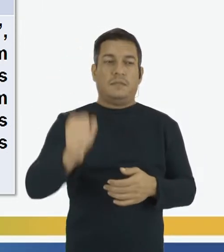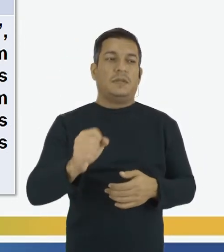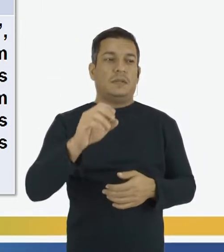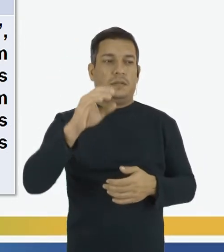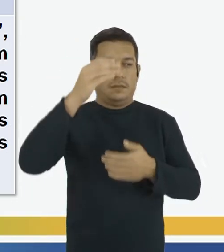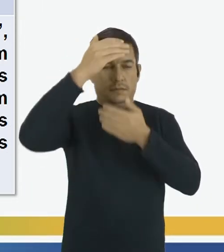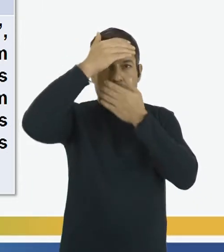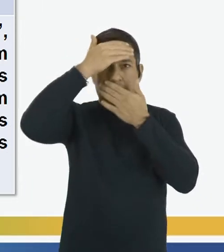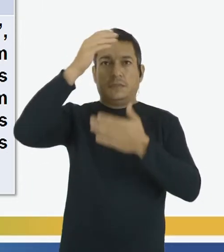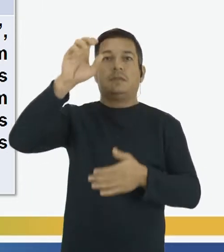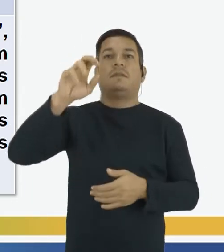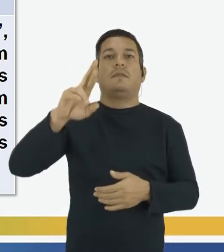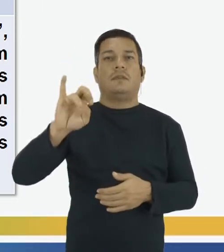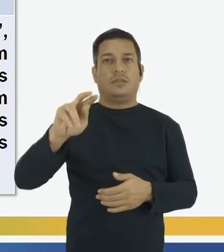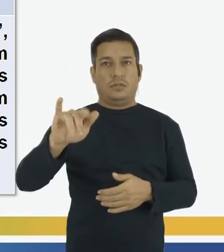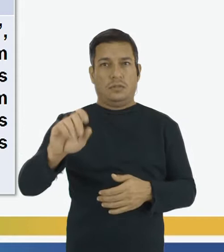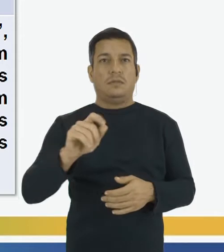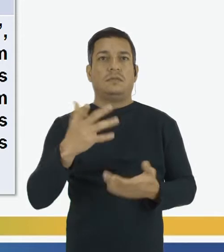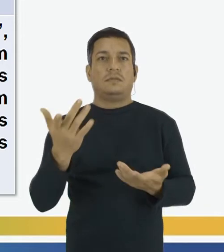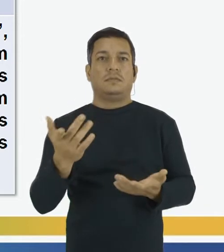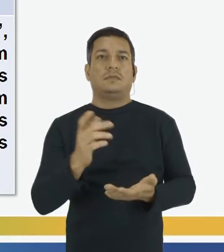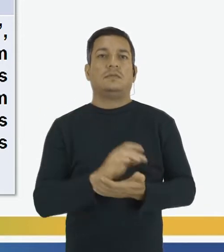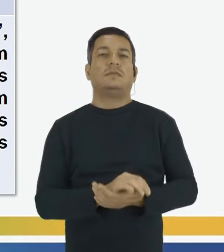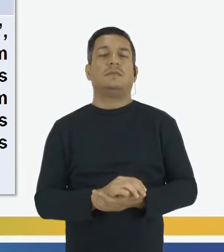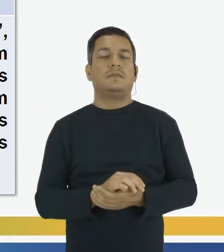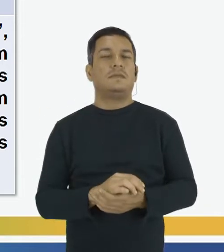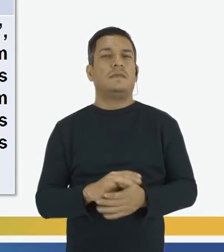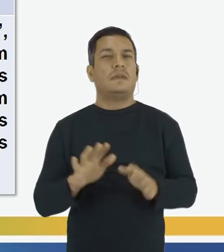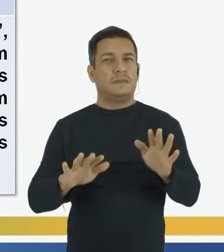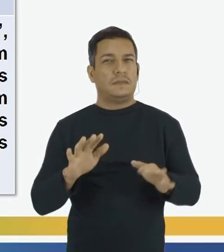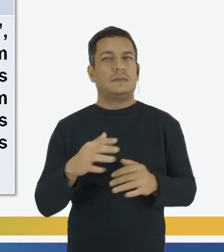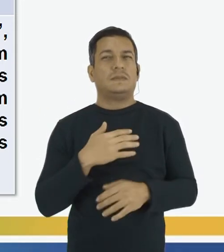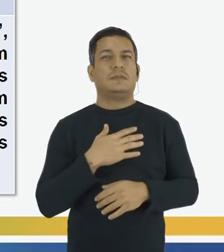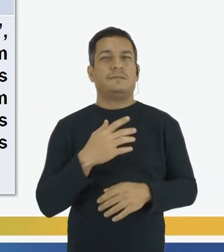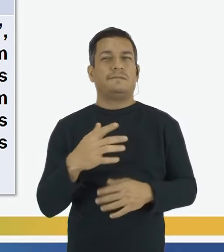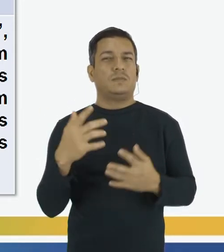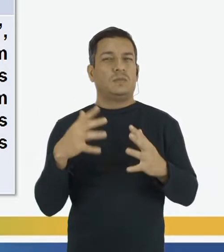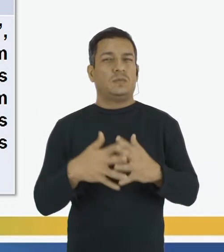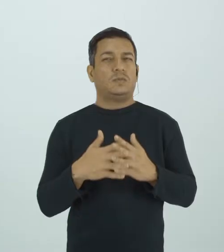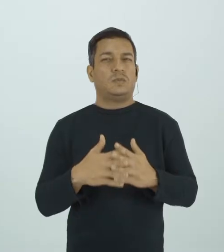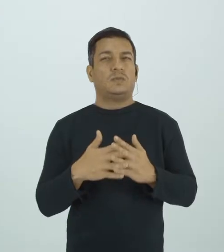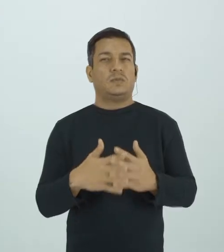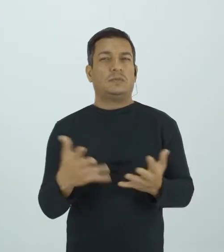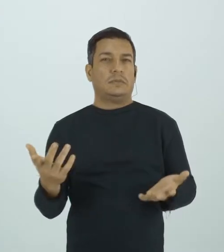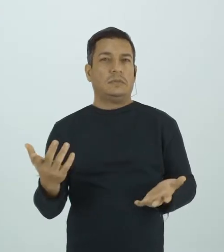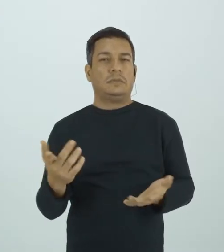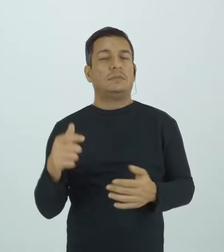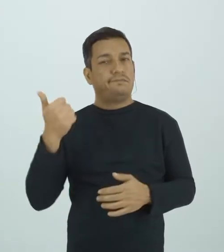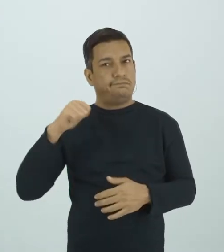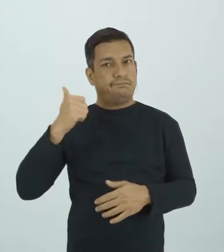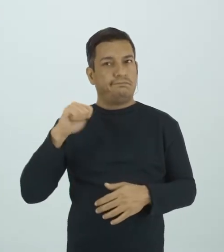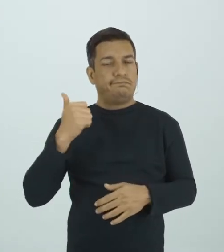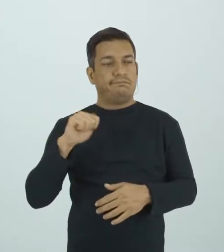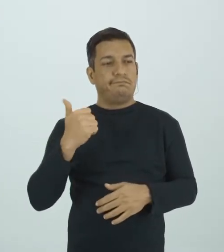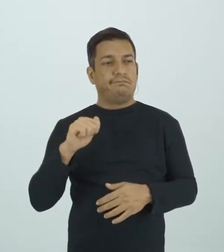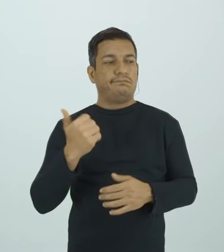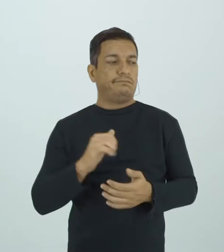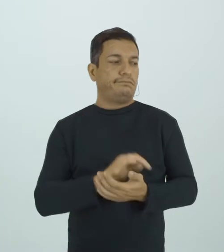né? Então fica assim uma questão a analisar,